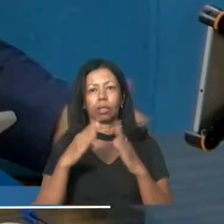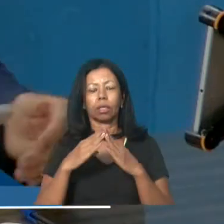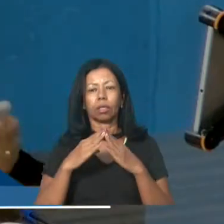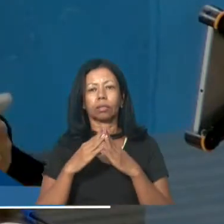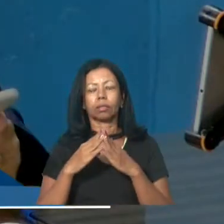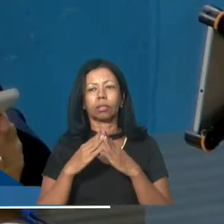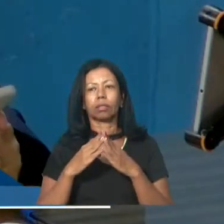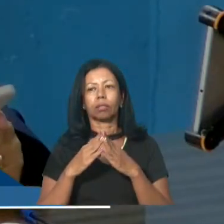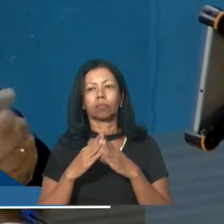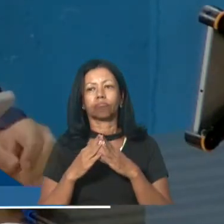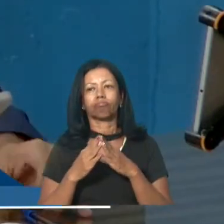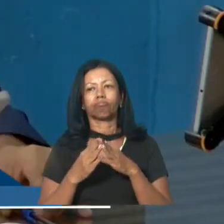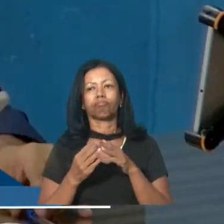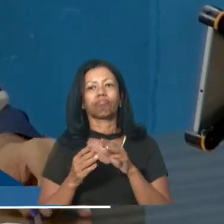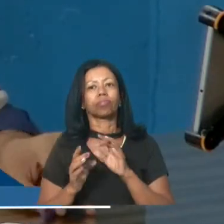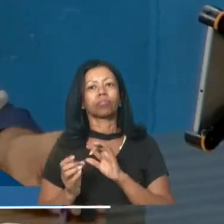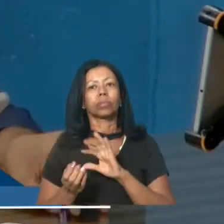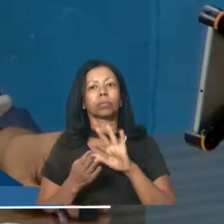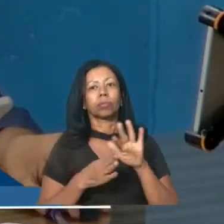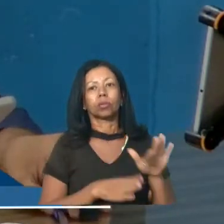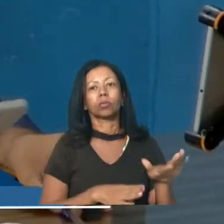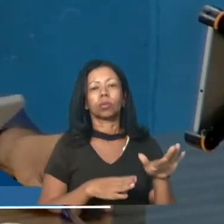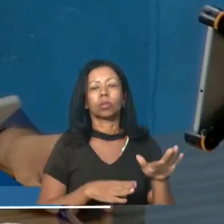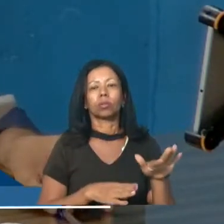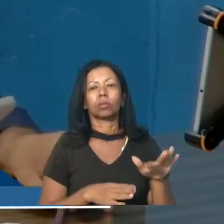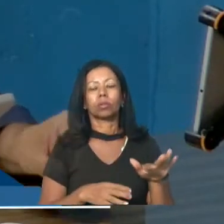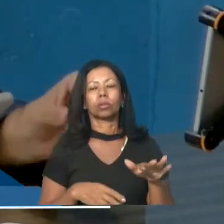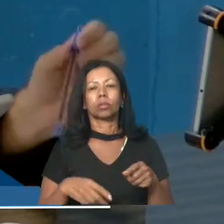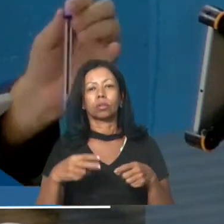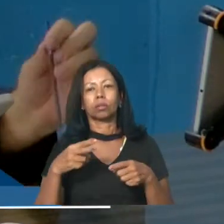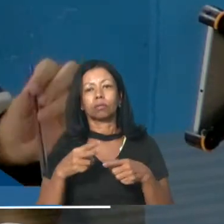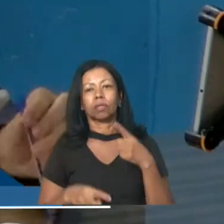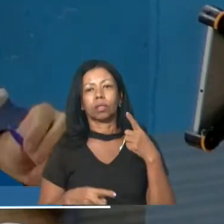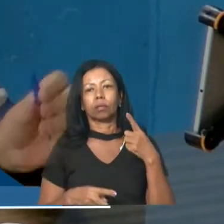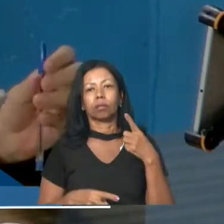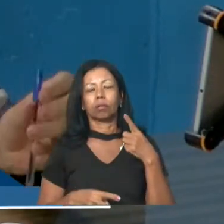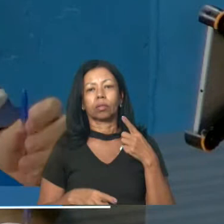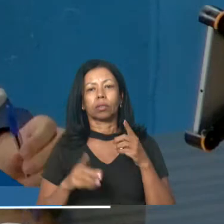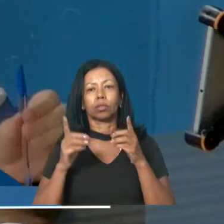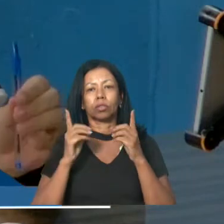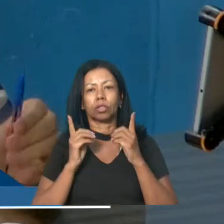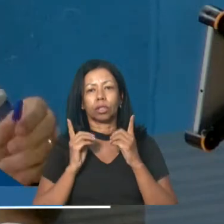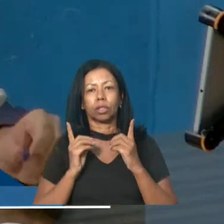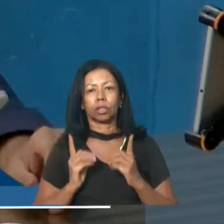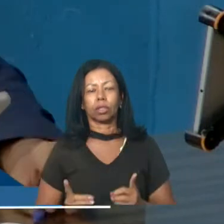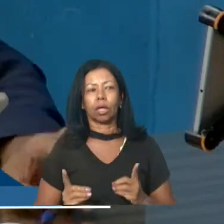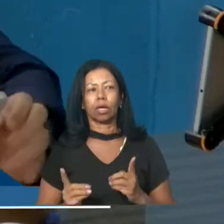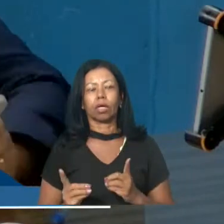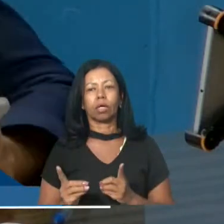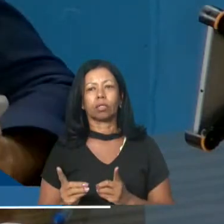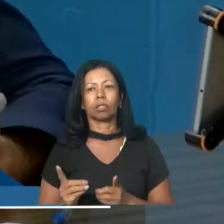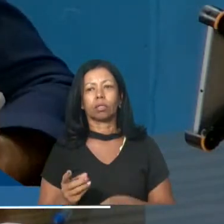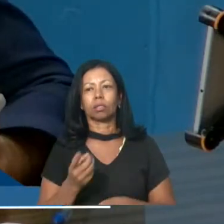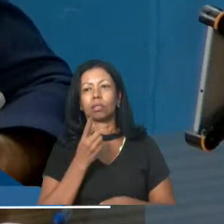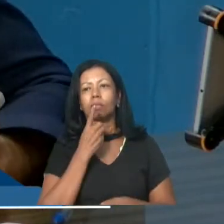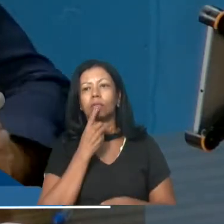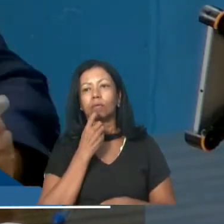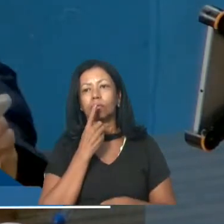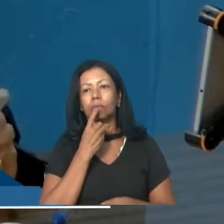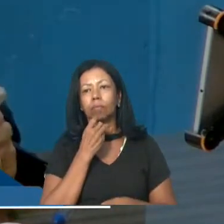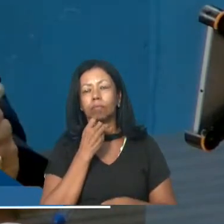esse veto em relação à dignidade menstrual. E olha só, o presidente Jair Bolsonaro, do